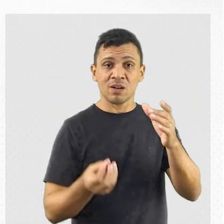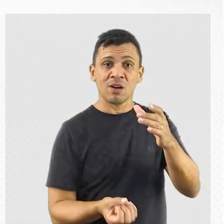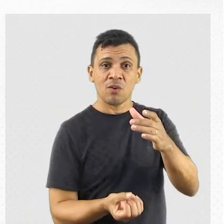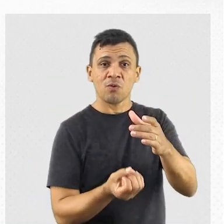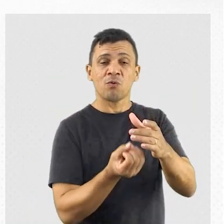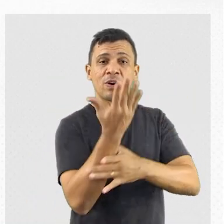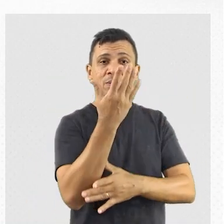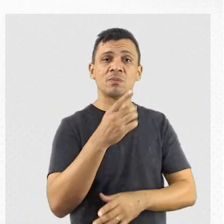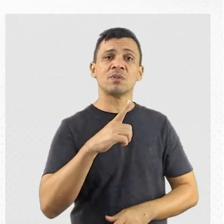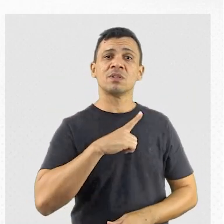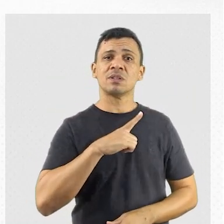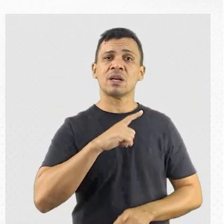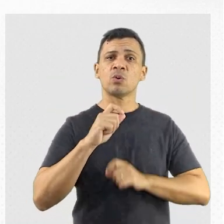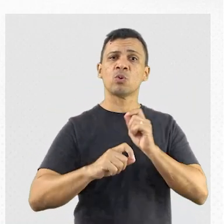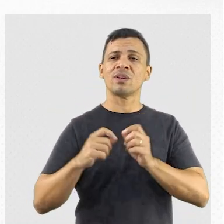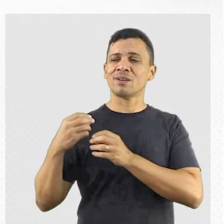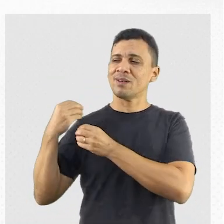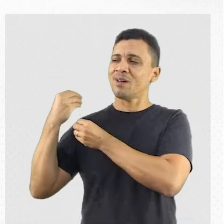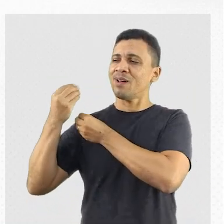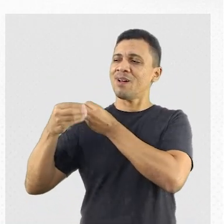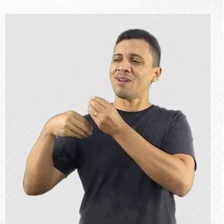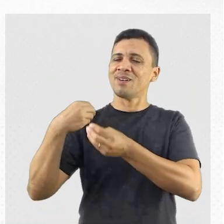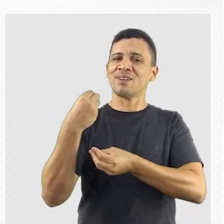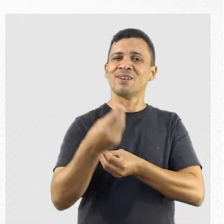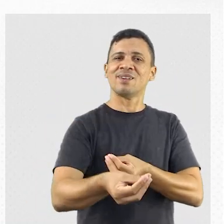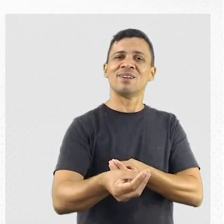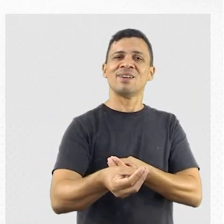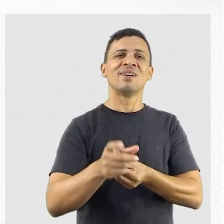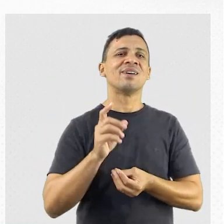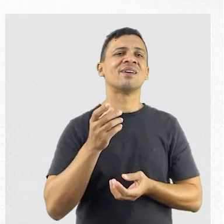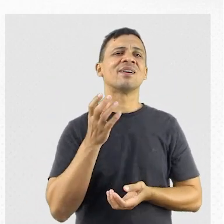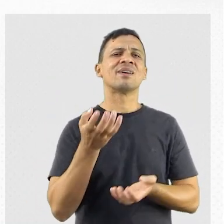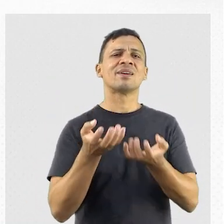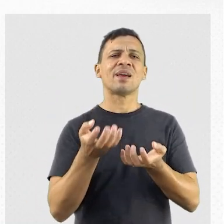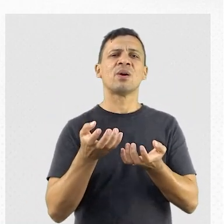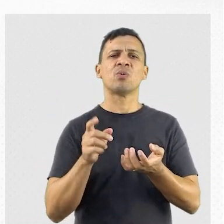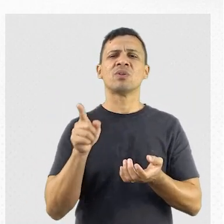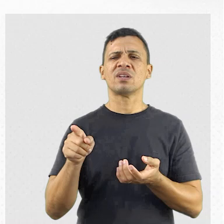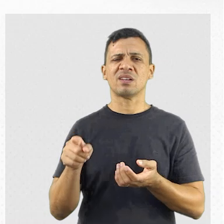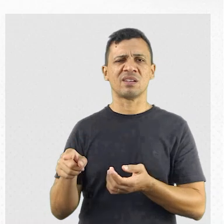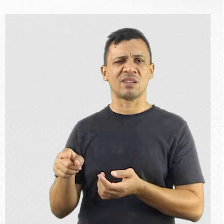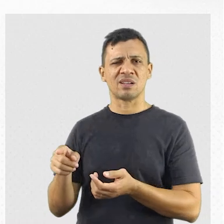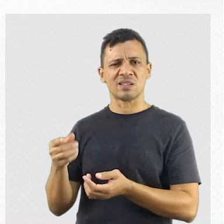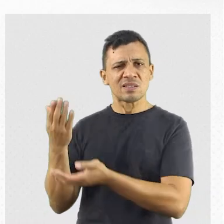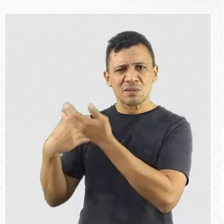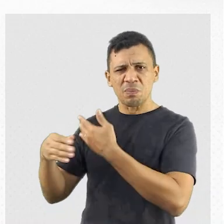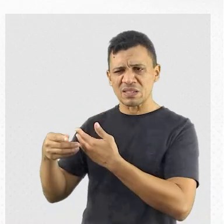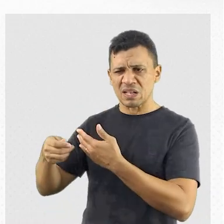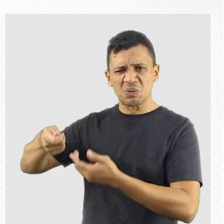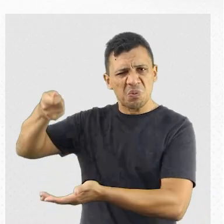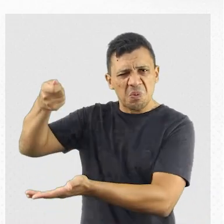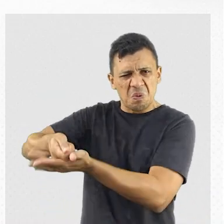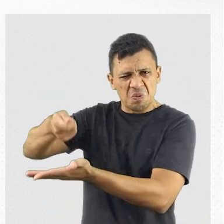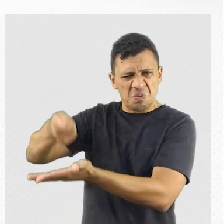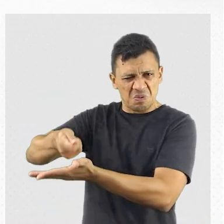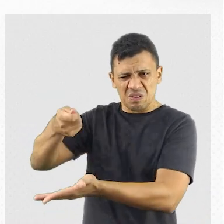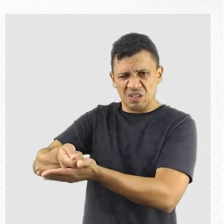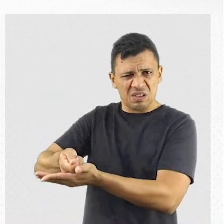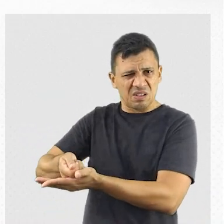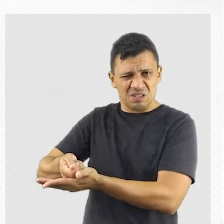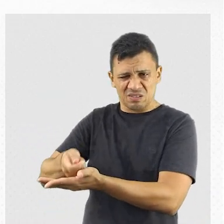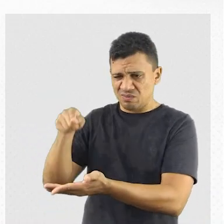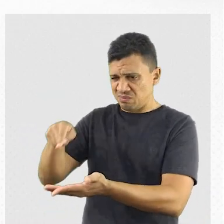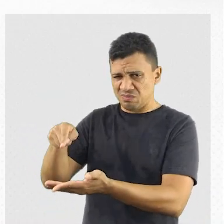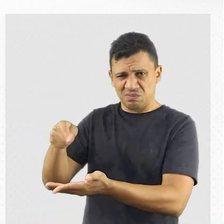está ali, né, numa relação com a história e com os padrões culturais, mas nem por isso ele elimina, né, essa agência do